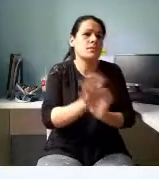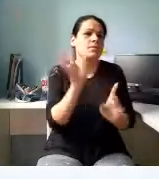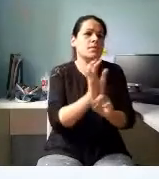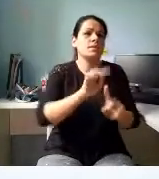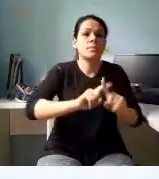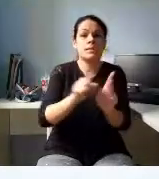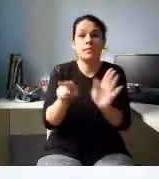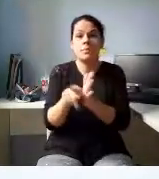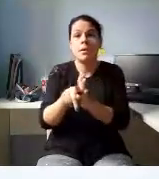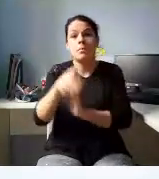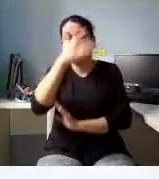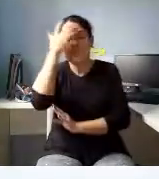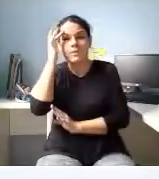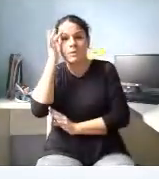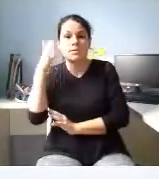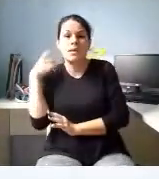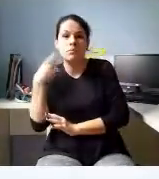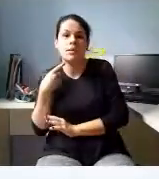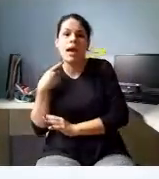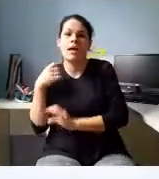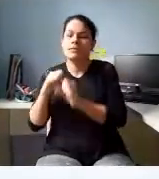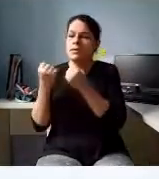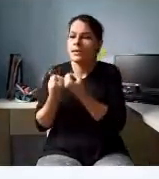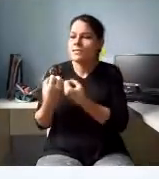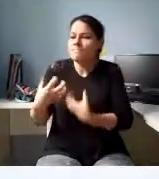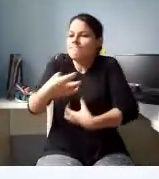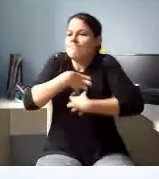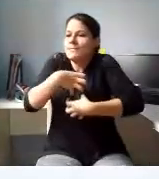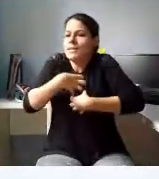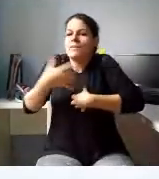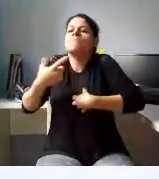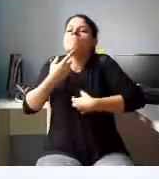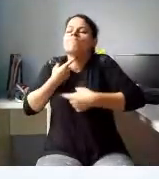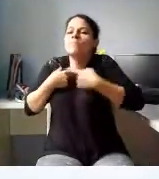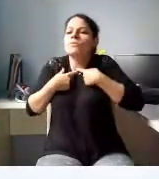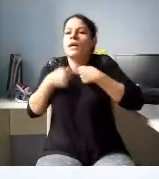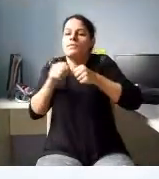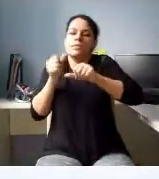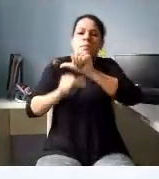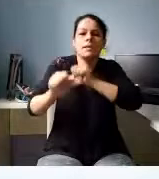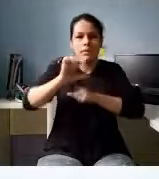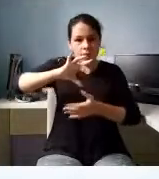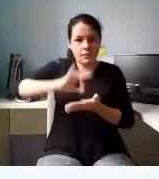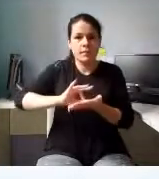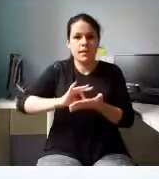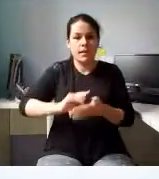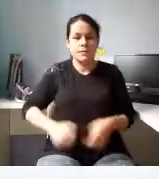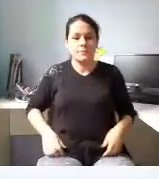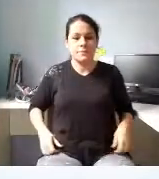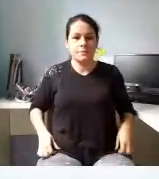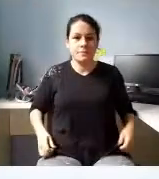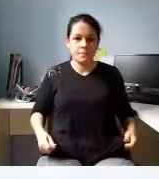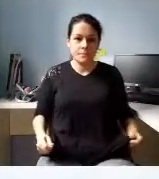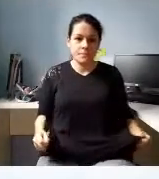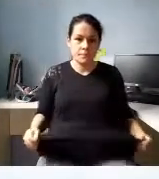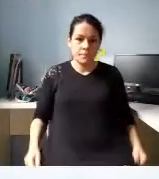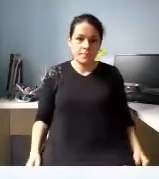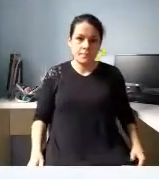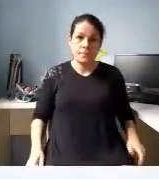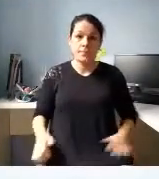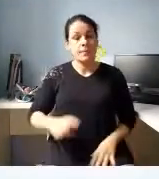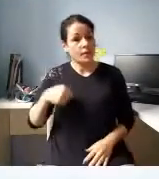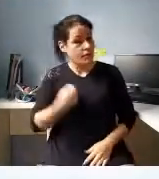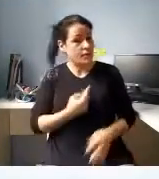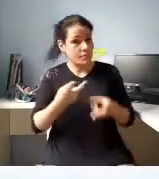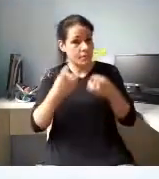próprios parlamentares se sentem pressionados em tomar alguma atitude. É. E a gente percebe que o